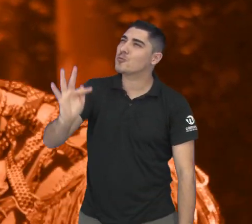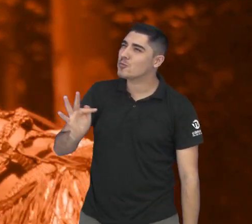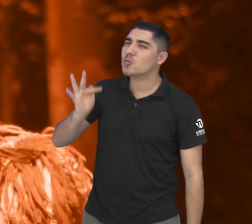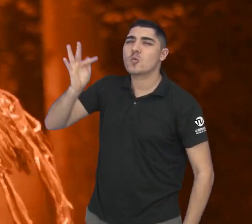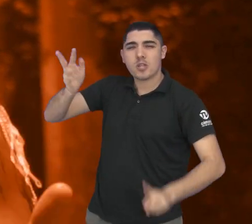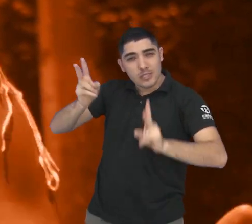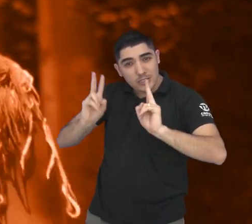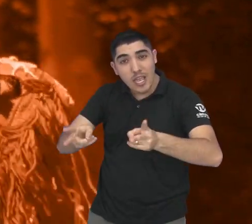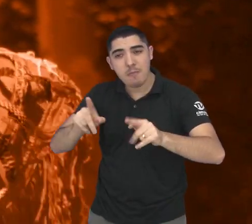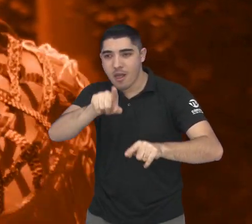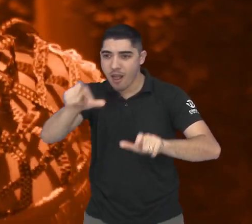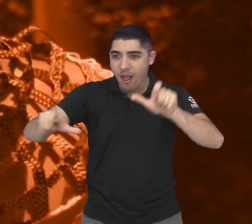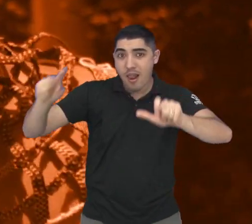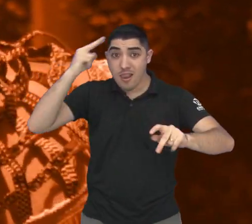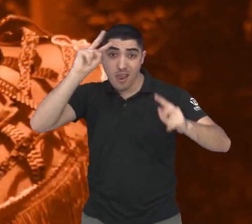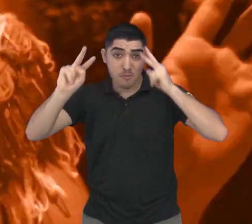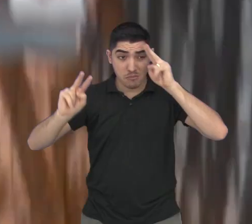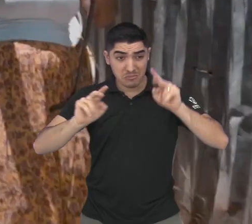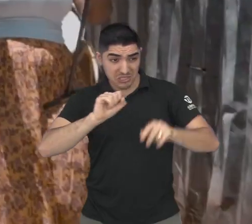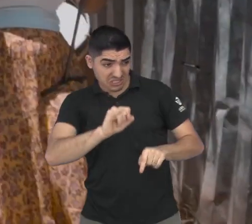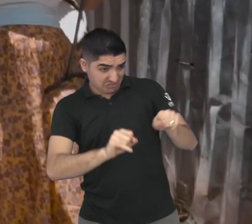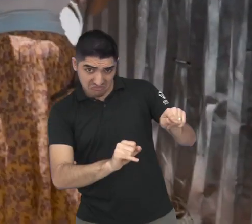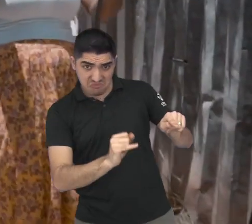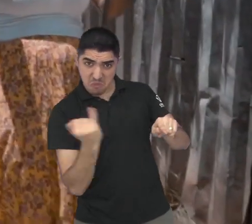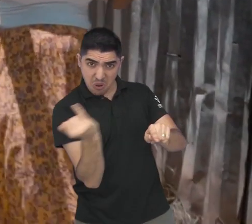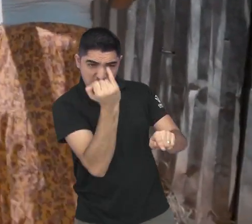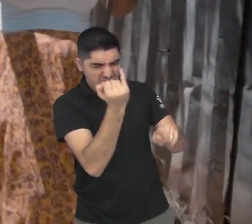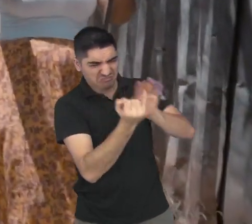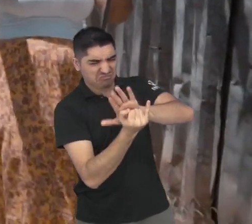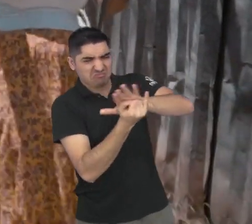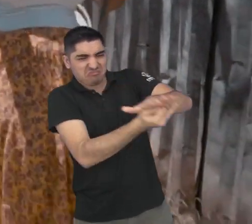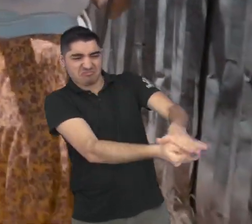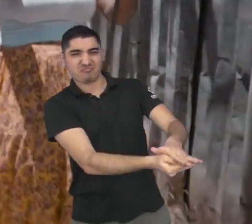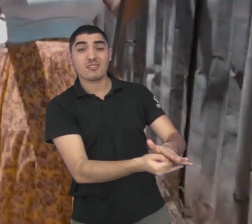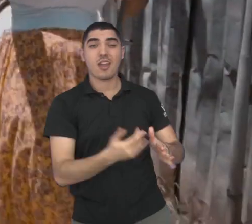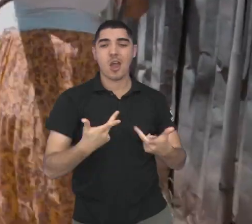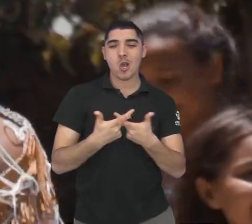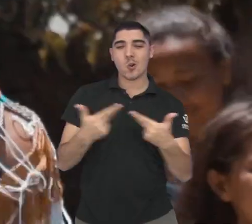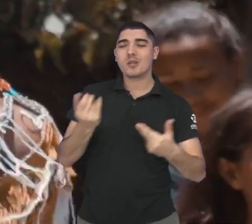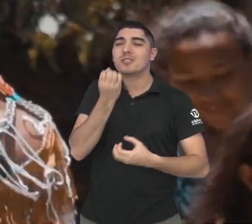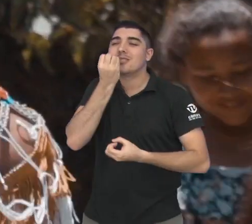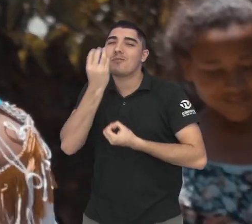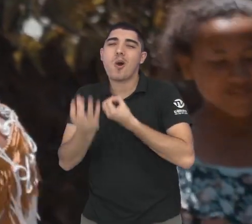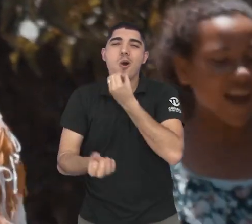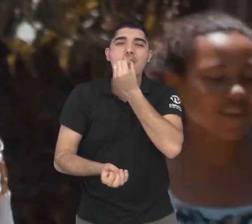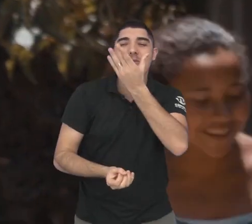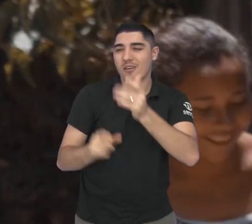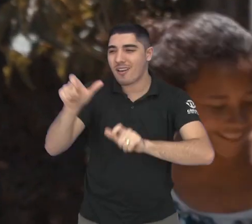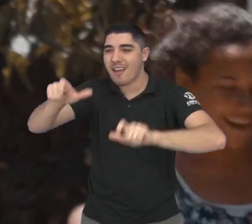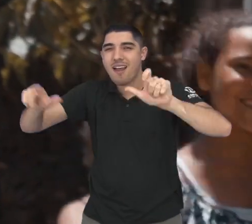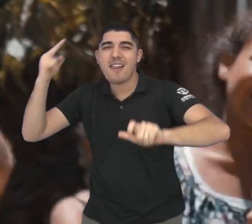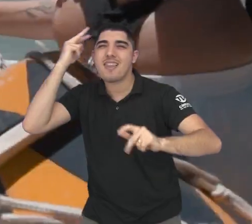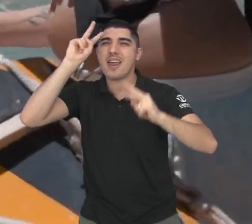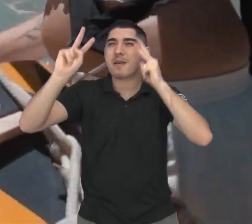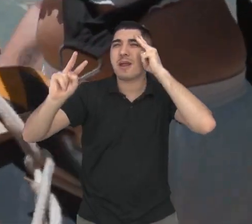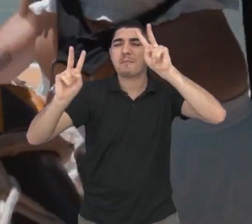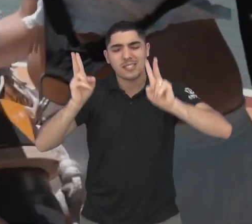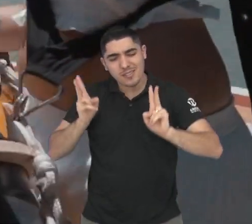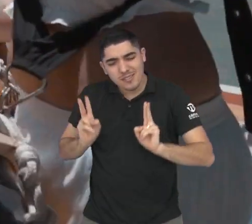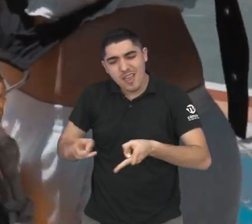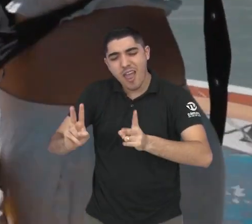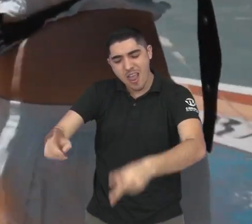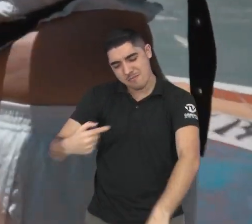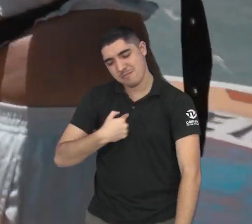se você não se importar. Levar o que há de mais bonito pra me